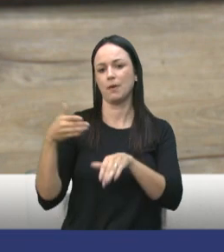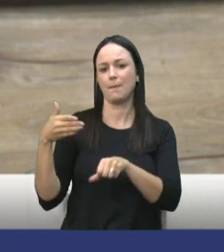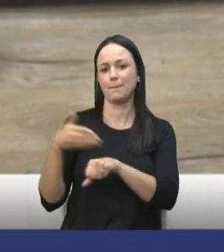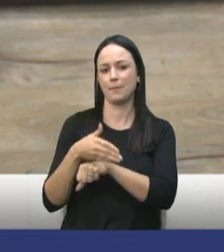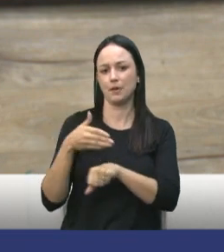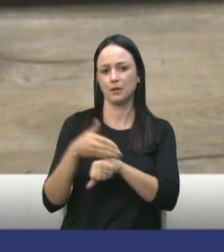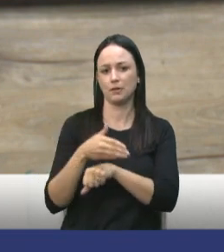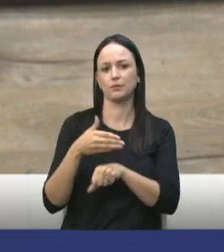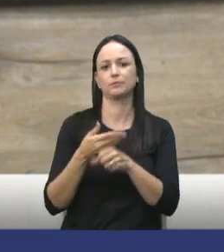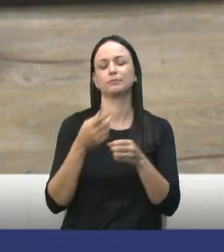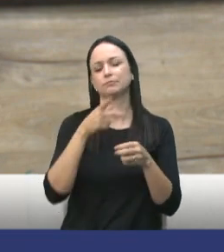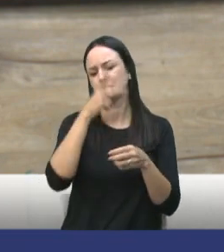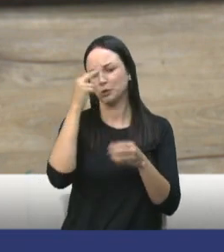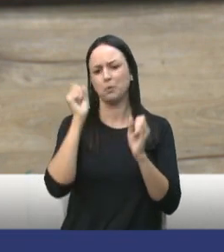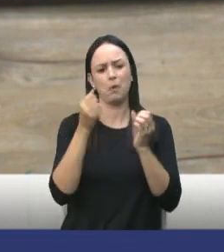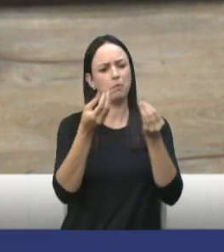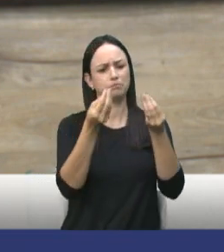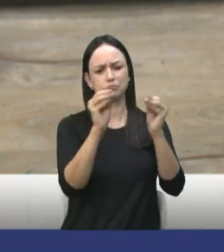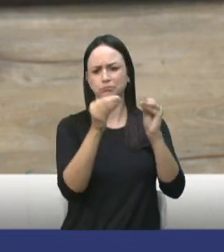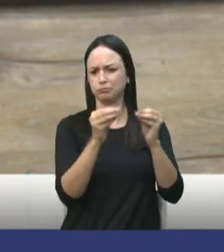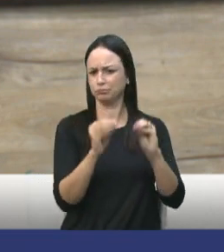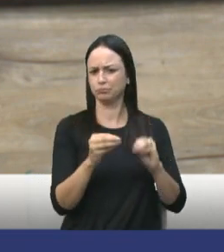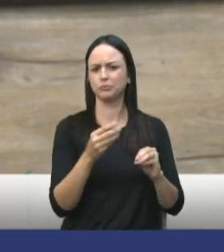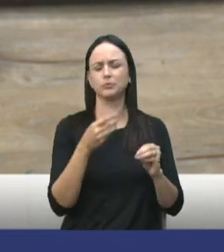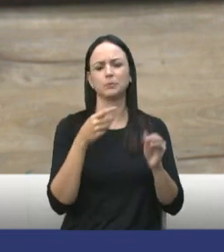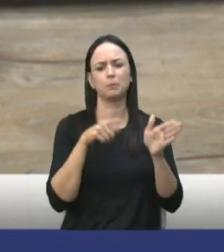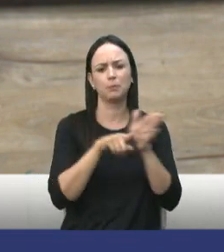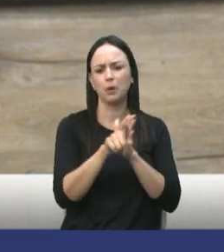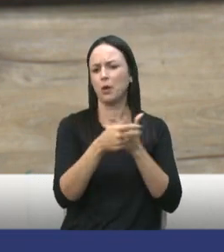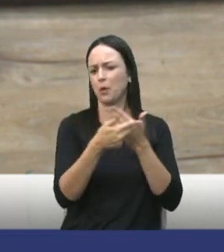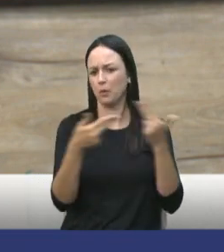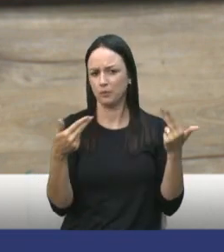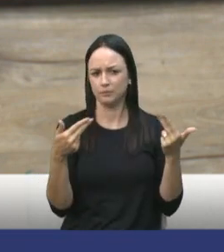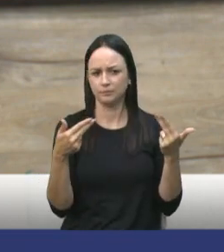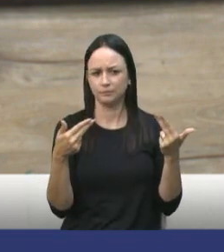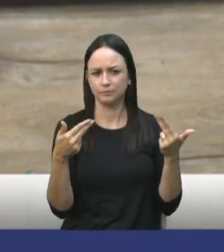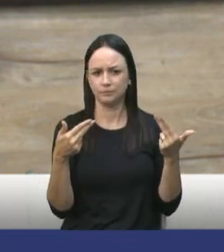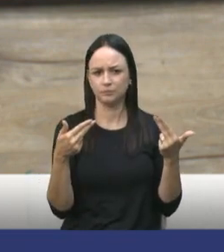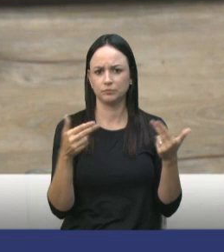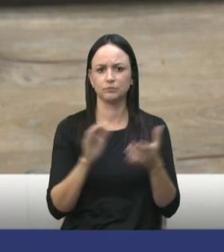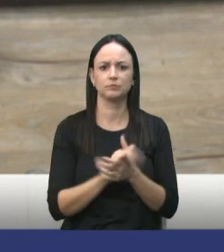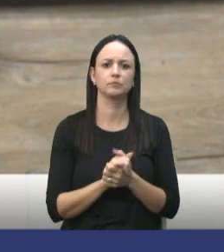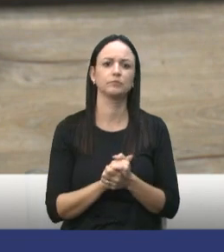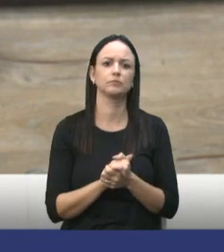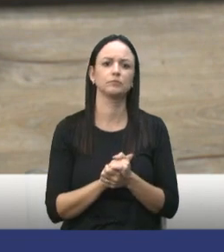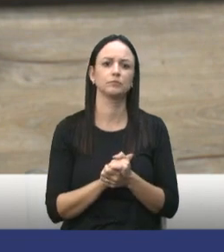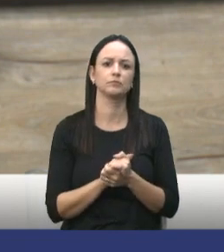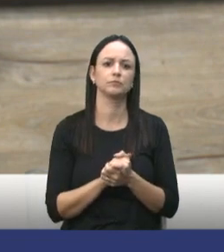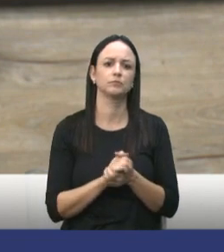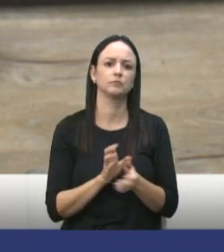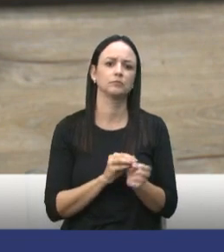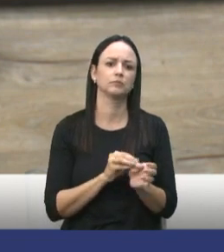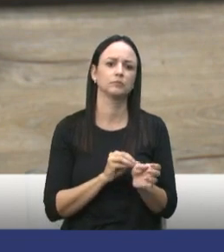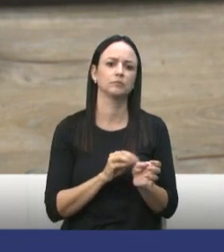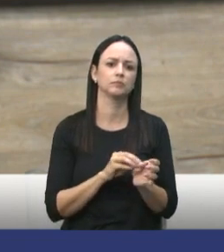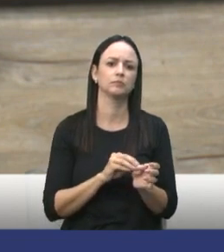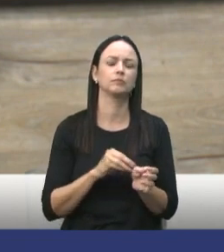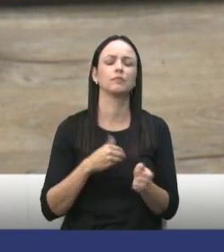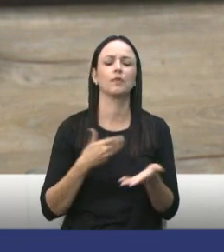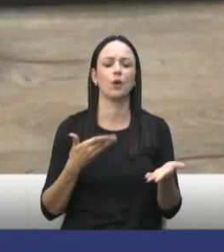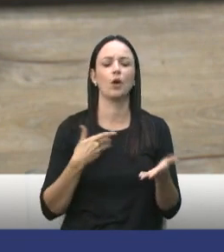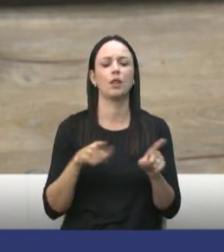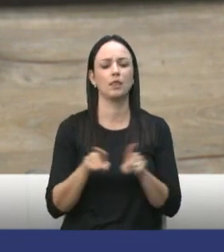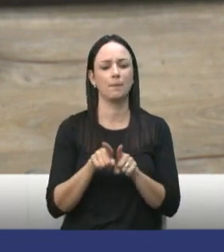o preenchimento, a apresentação dessas demandas. Aqui já também já faço, então, um convite à